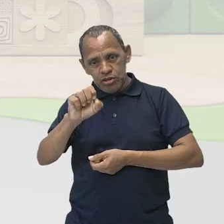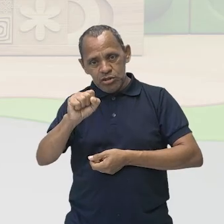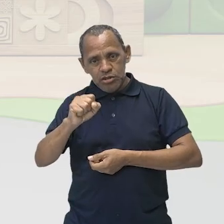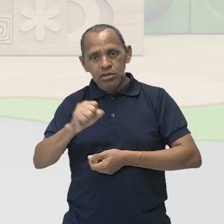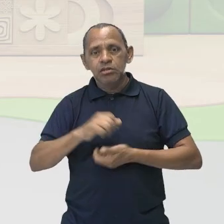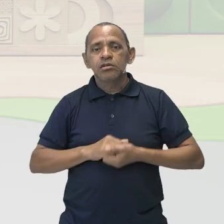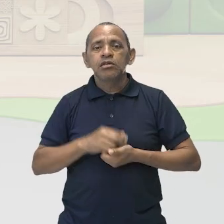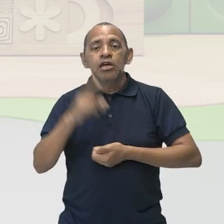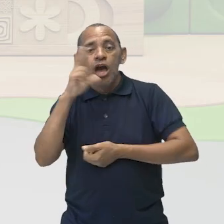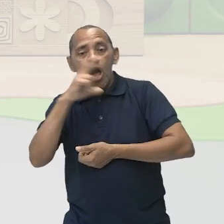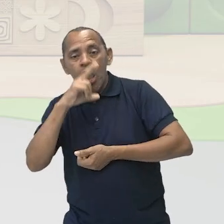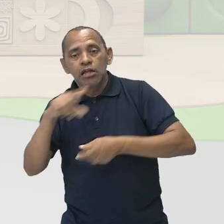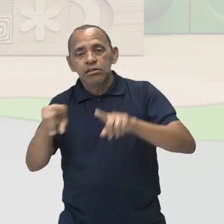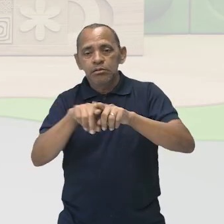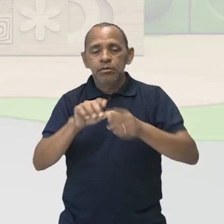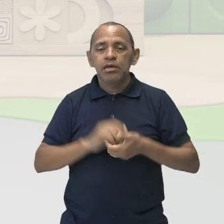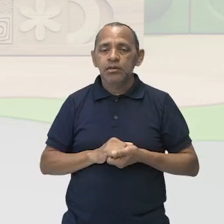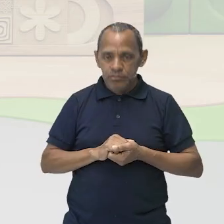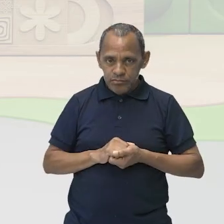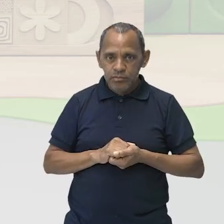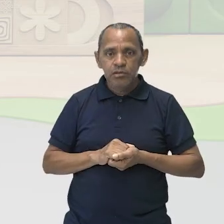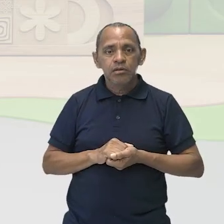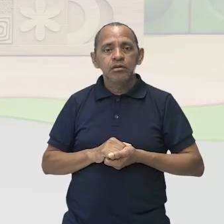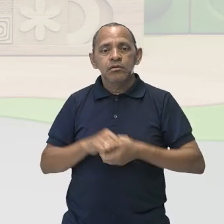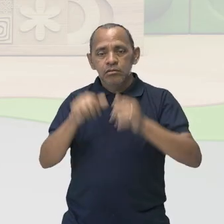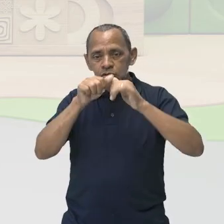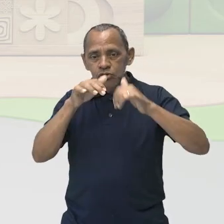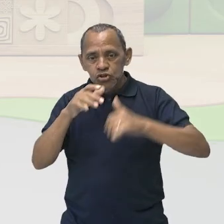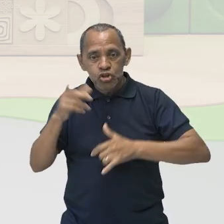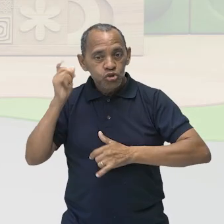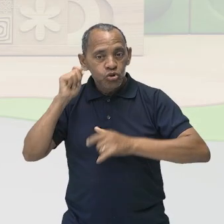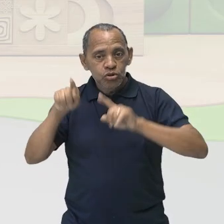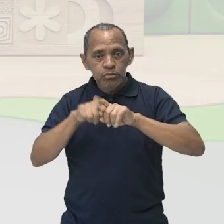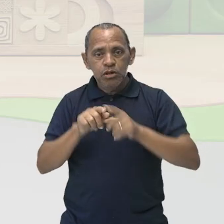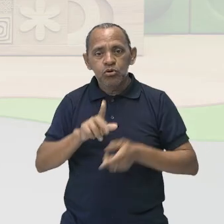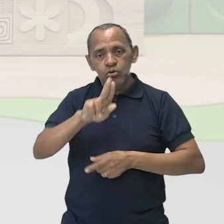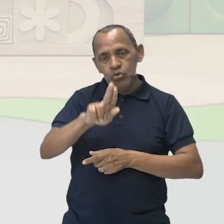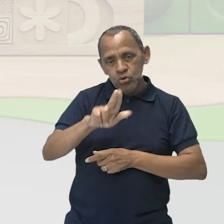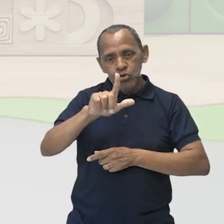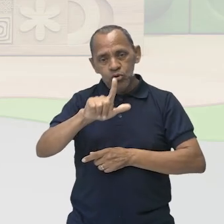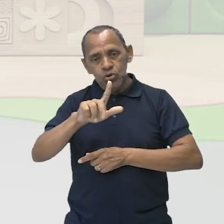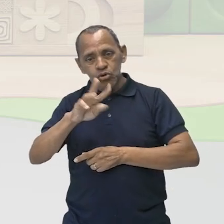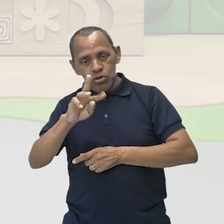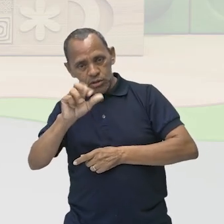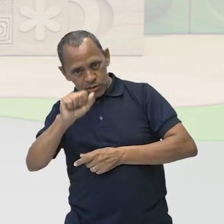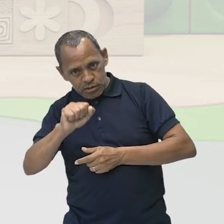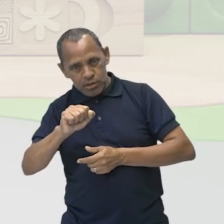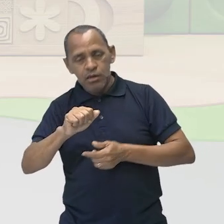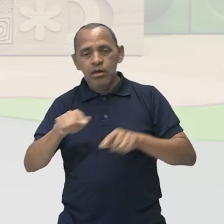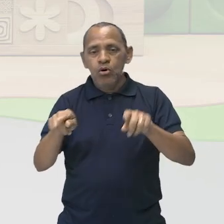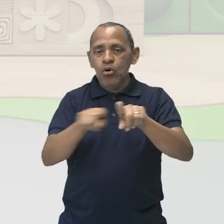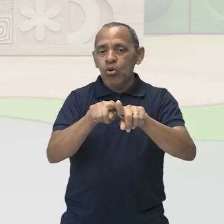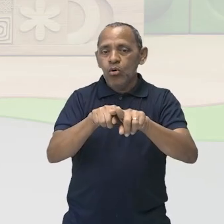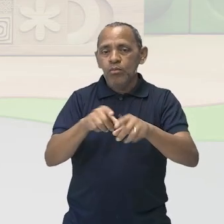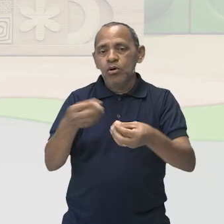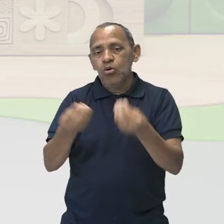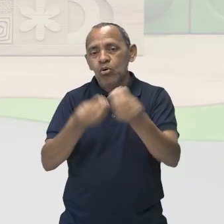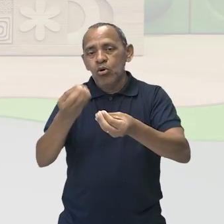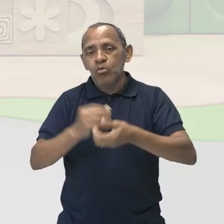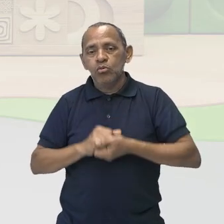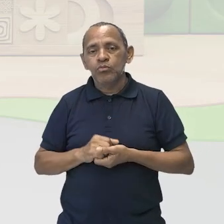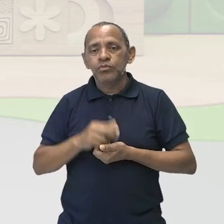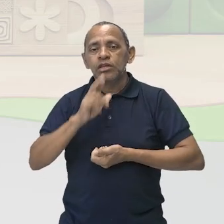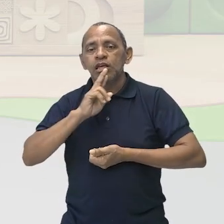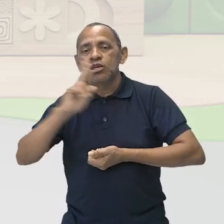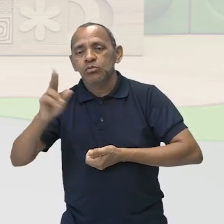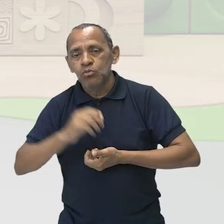Animais como ratos e camundongos emitem sons ultrassônicos para comunicação social e também em resposta a situações de